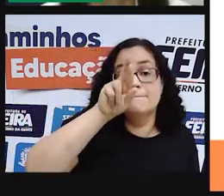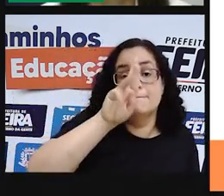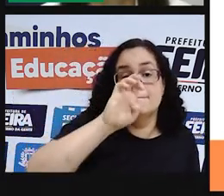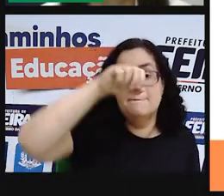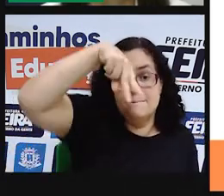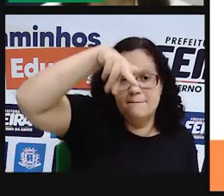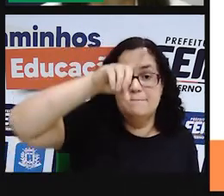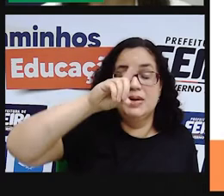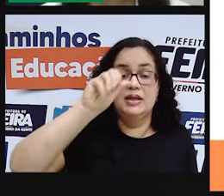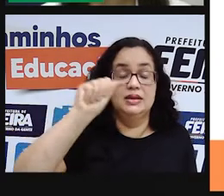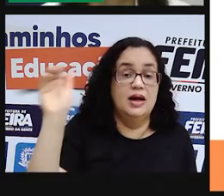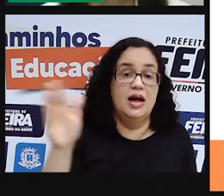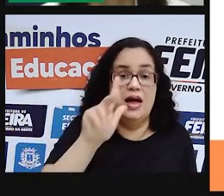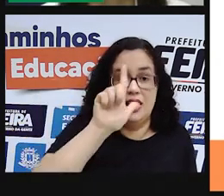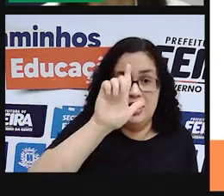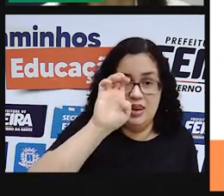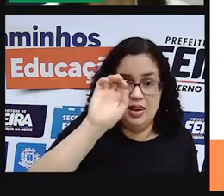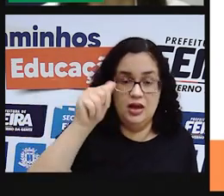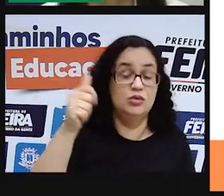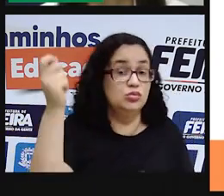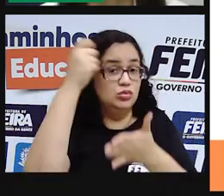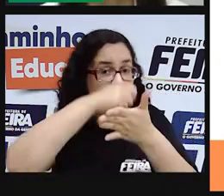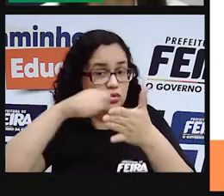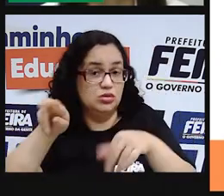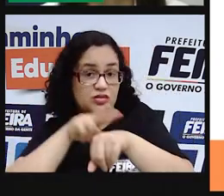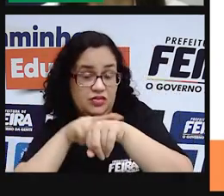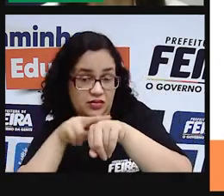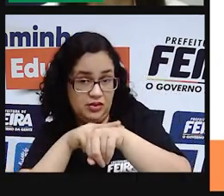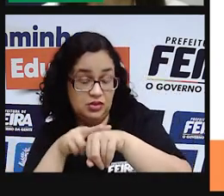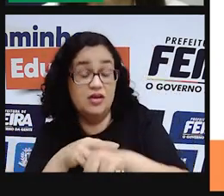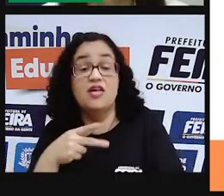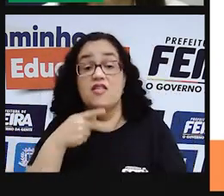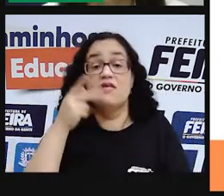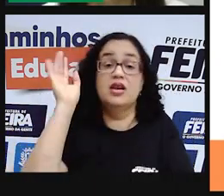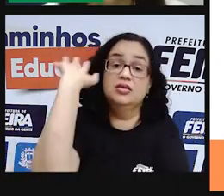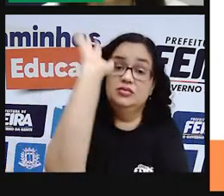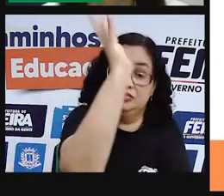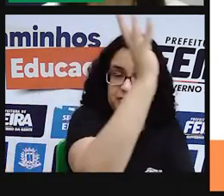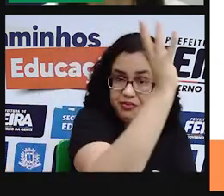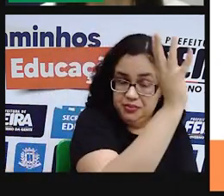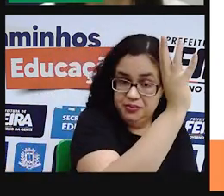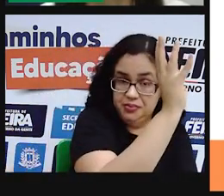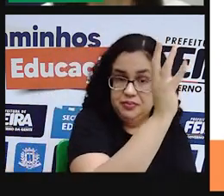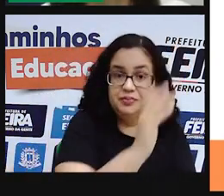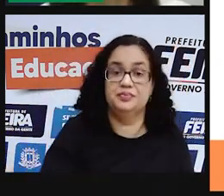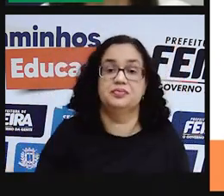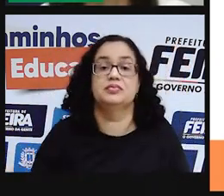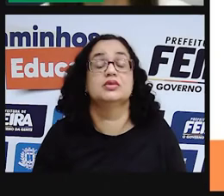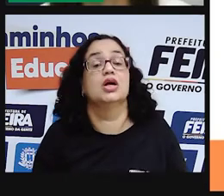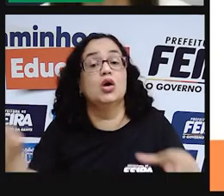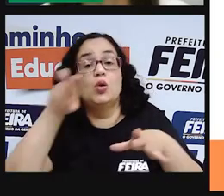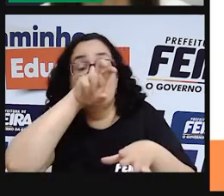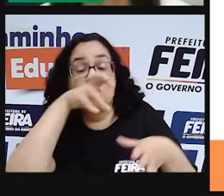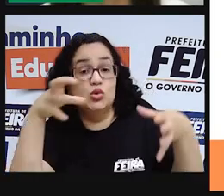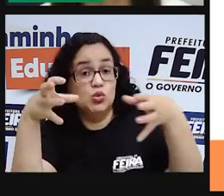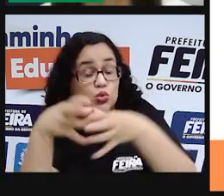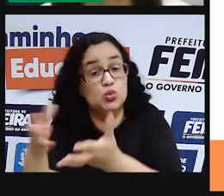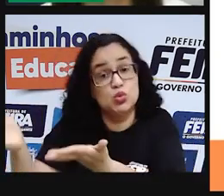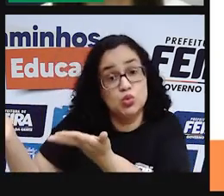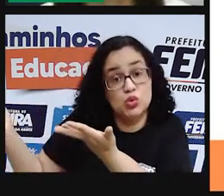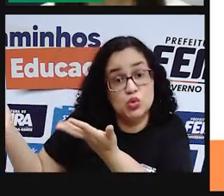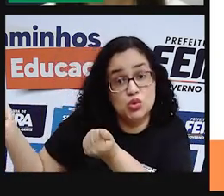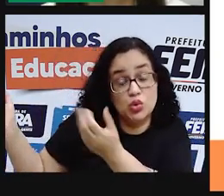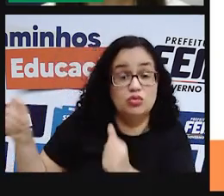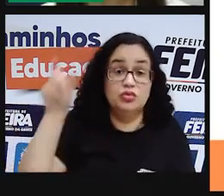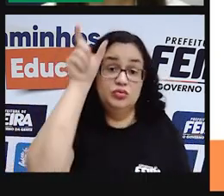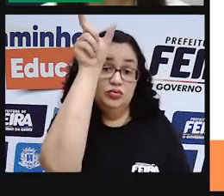escritora de Tesouro Verde, história em quadrinho com mensagem ambiental, ligando a Turma da Mônica Jovem aos